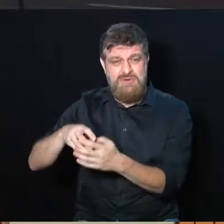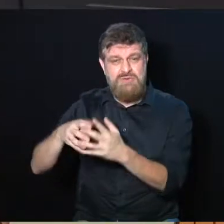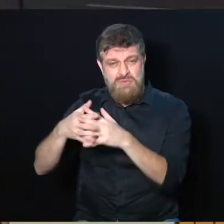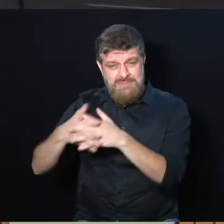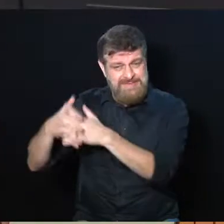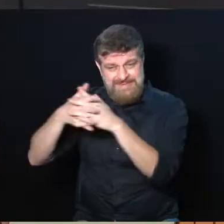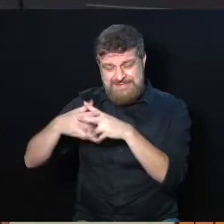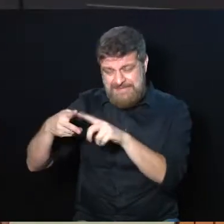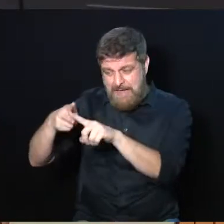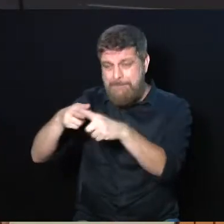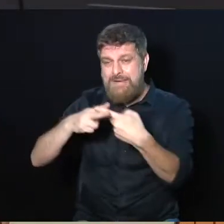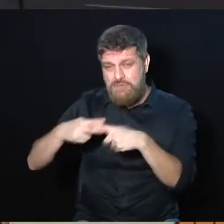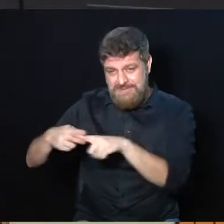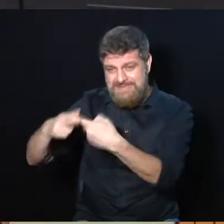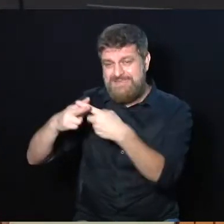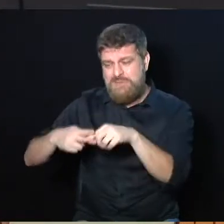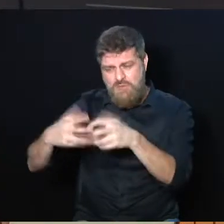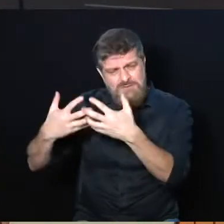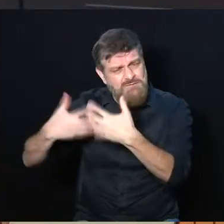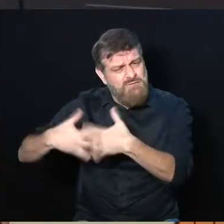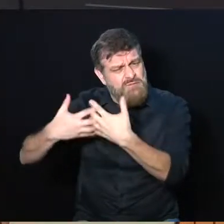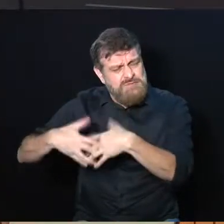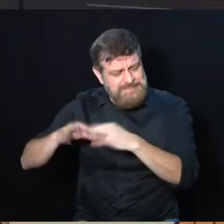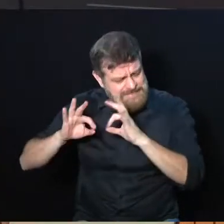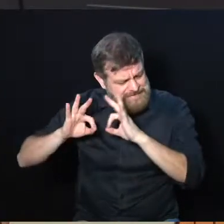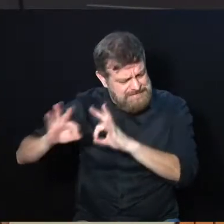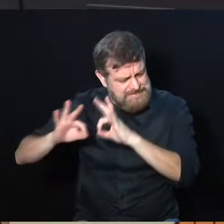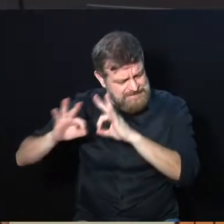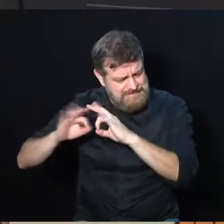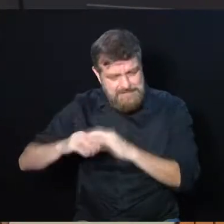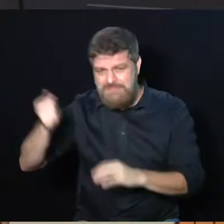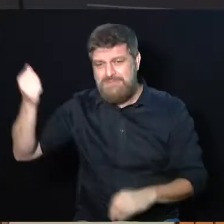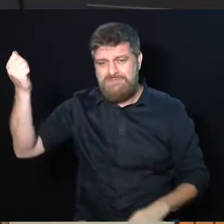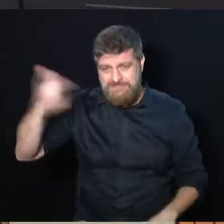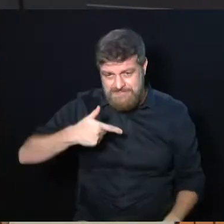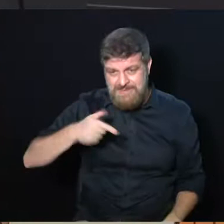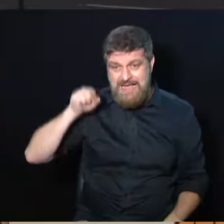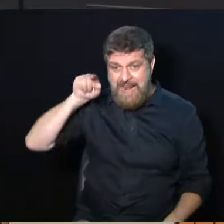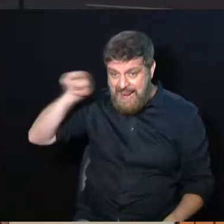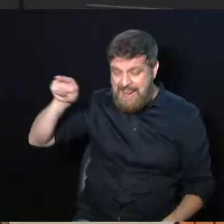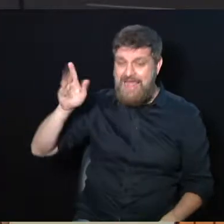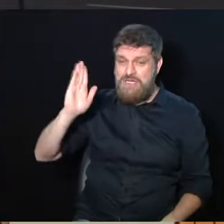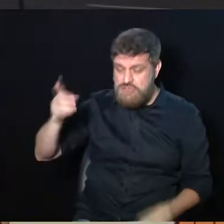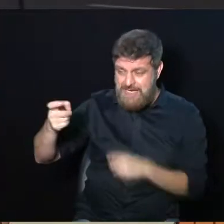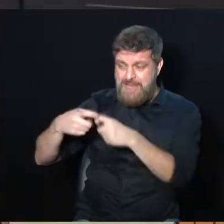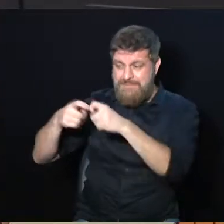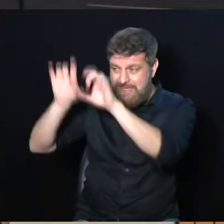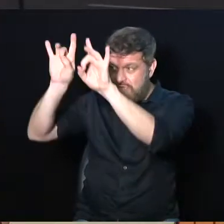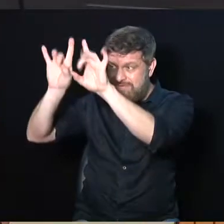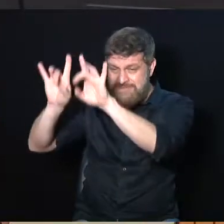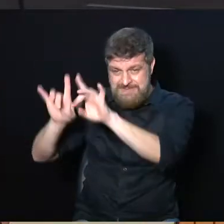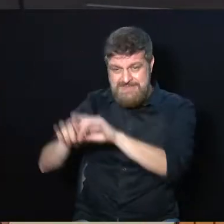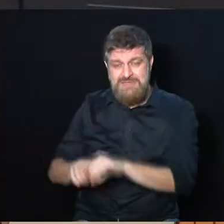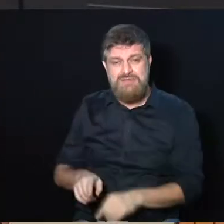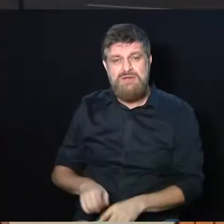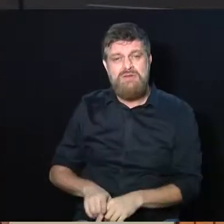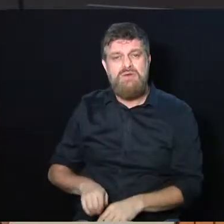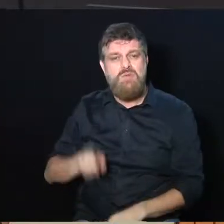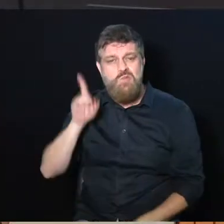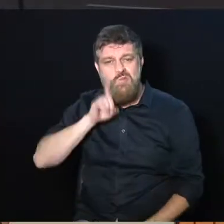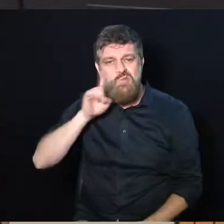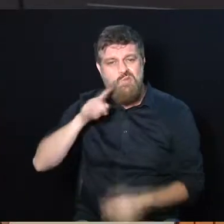mundo. Então, eles têm há muitos anos já tem a residência em toxicologia nos Estados Unidos. Então, mesmo nos Estados Unidos, que é um país